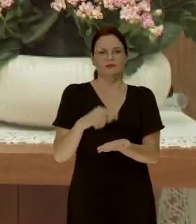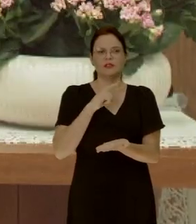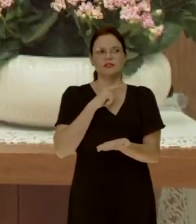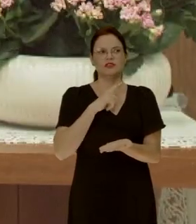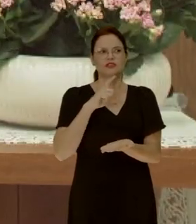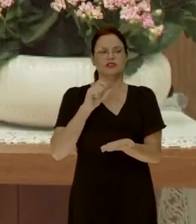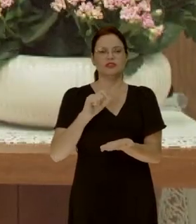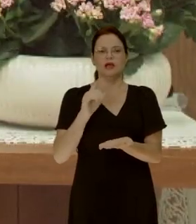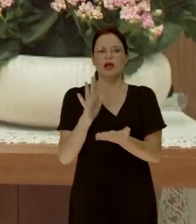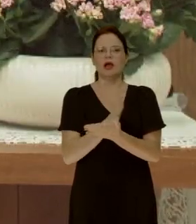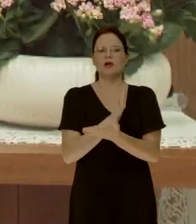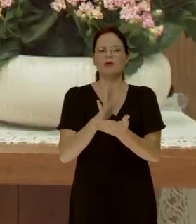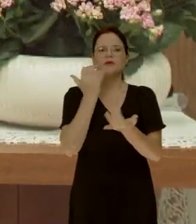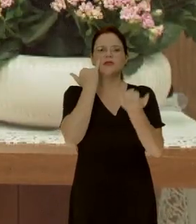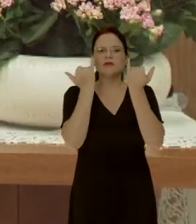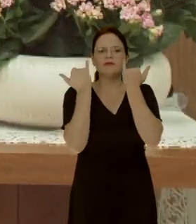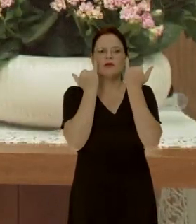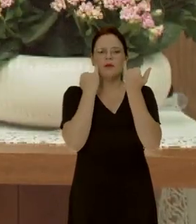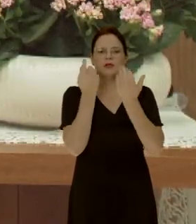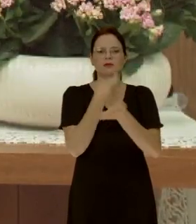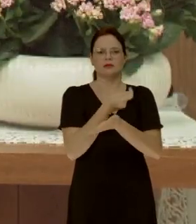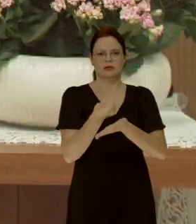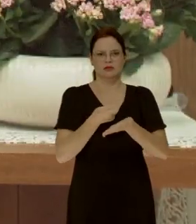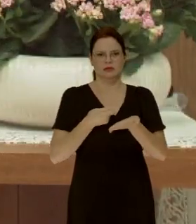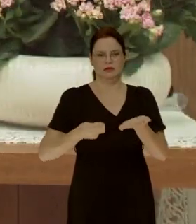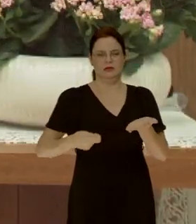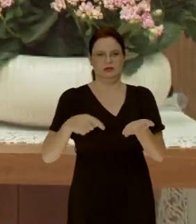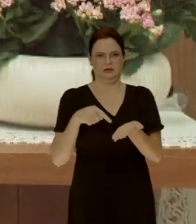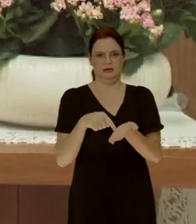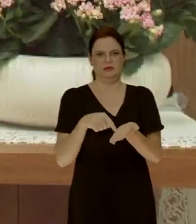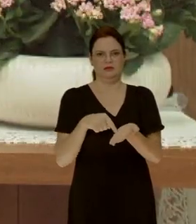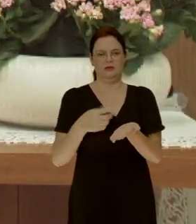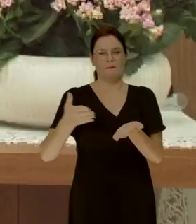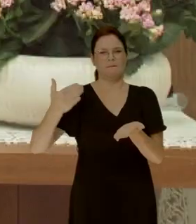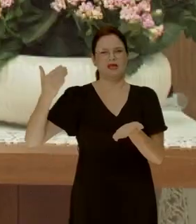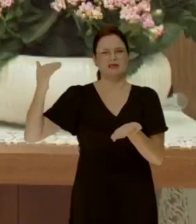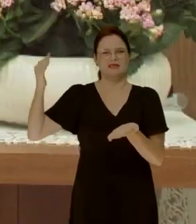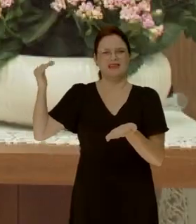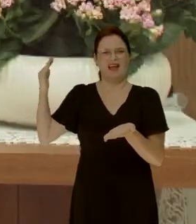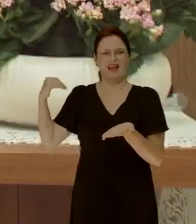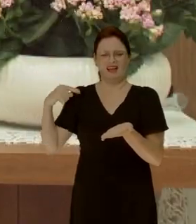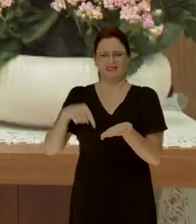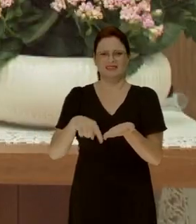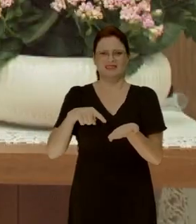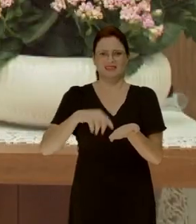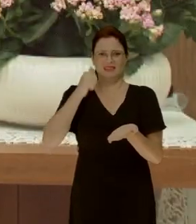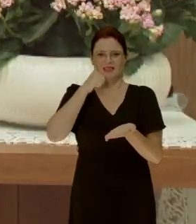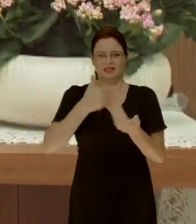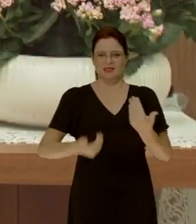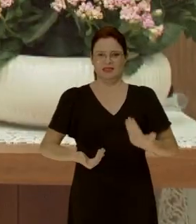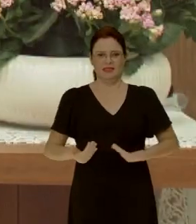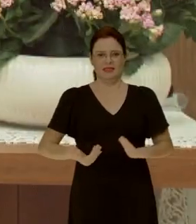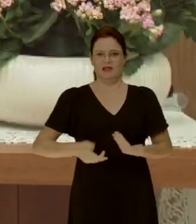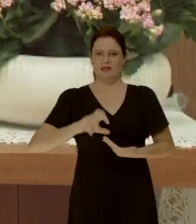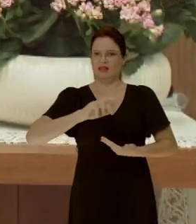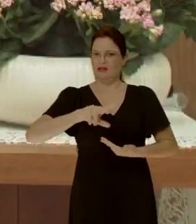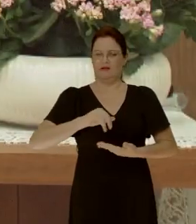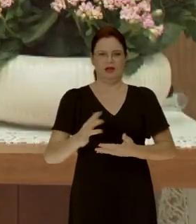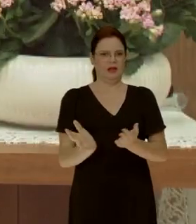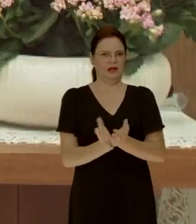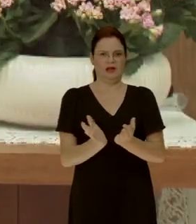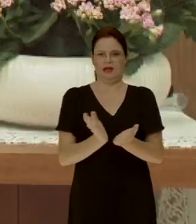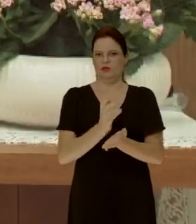continha algumas coisas escritas da época em que a irmã não estava na presença do